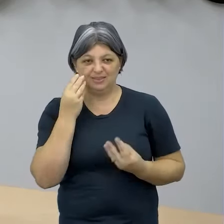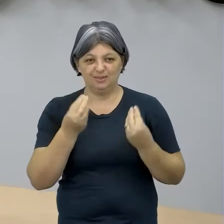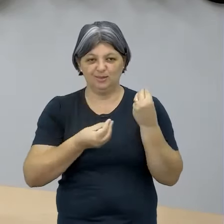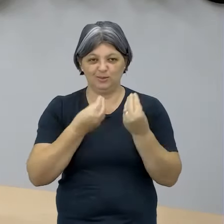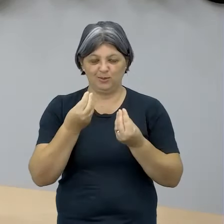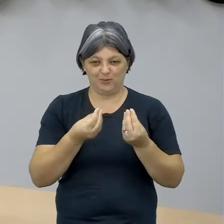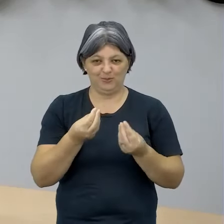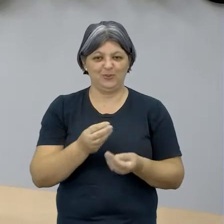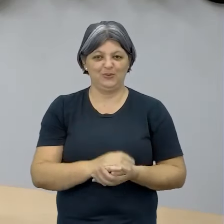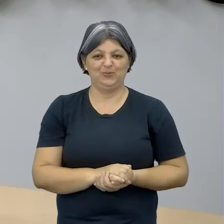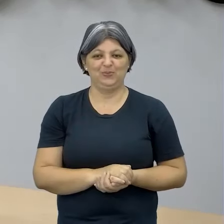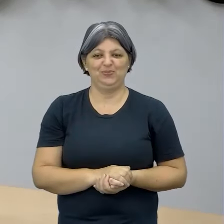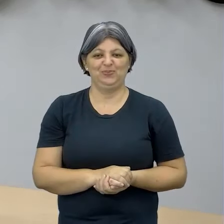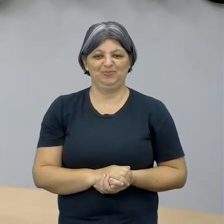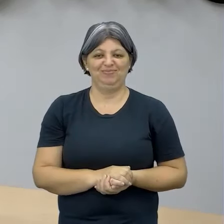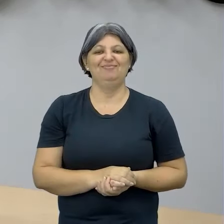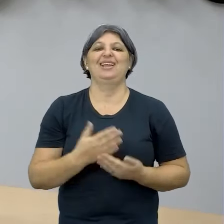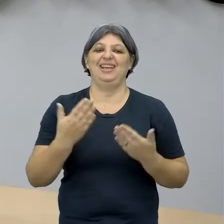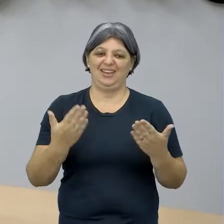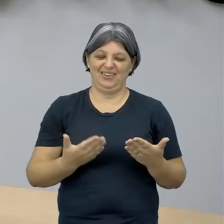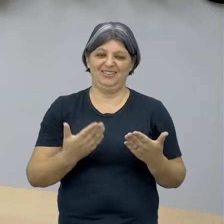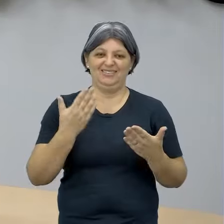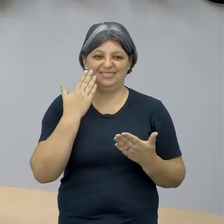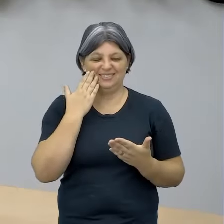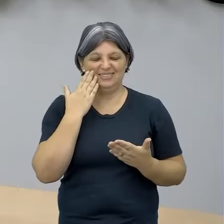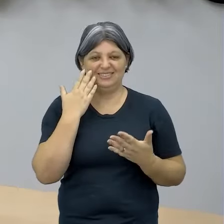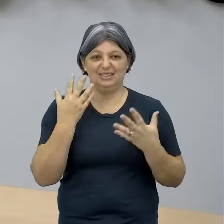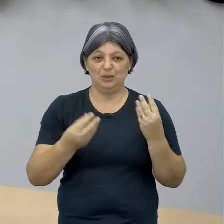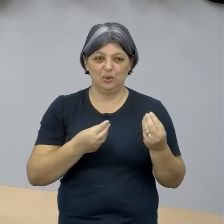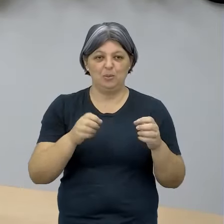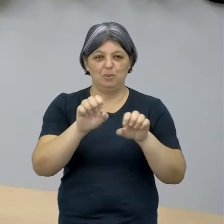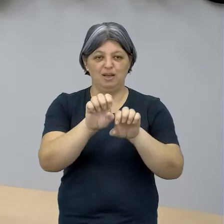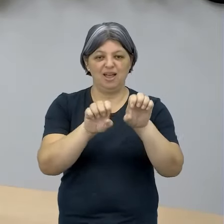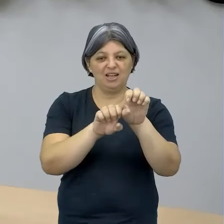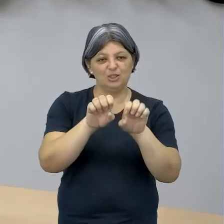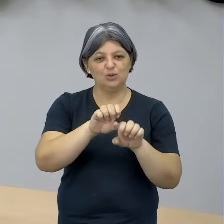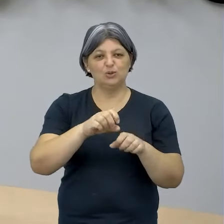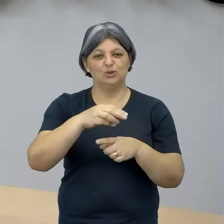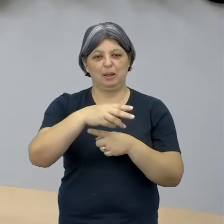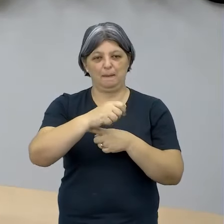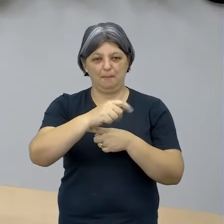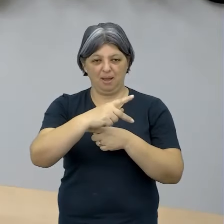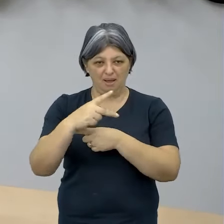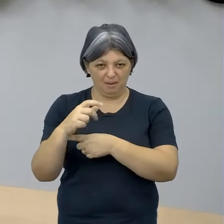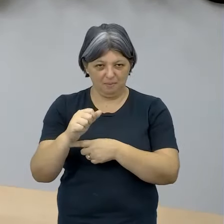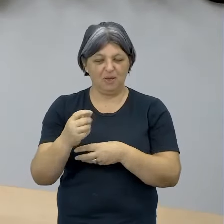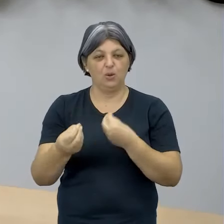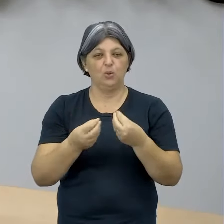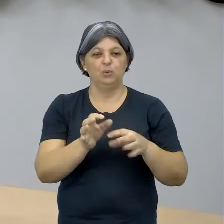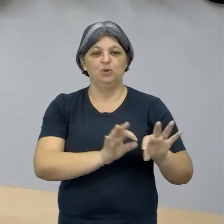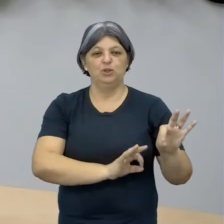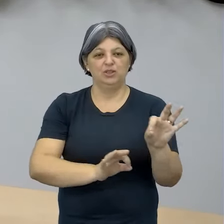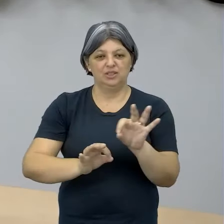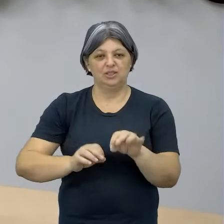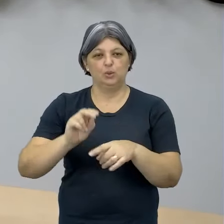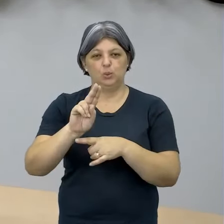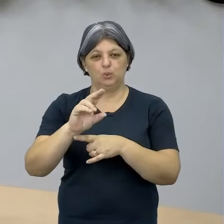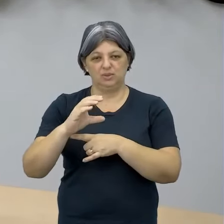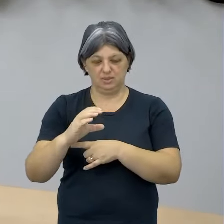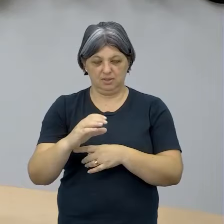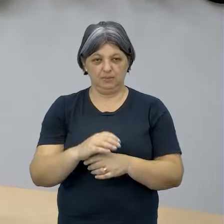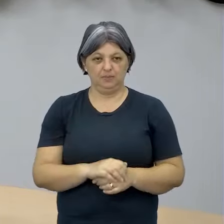pessoal. Agora, que a gente já entendeu, né, teve uma noção aí da estrutura do mapa, de como está organizada a unidade